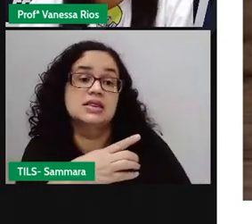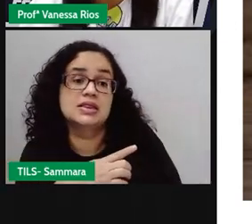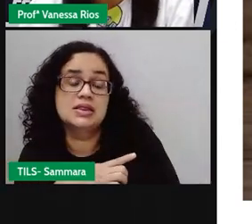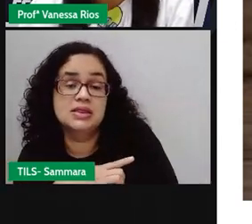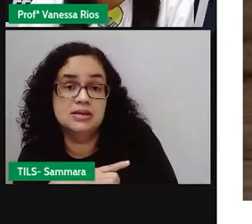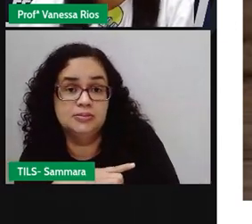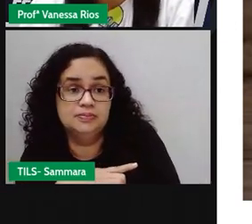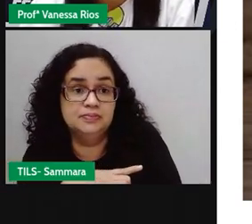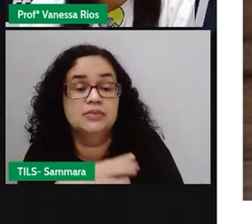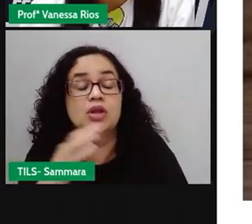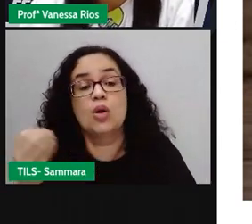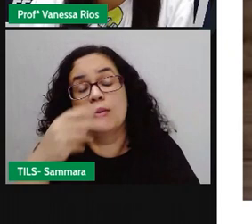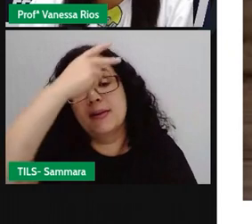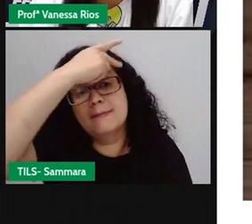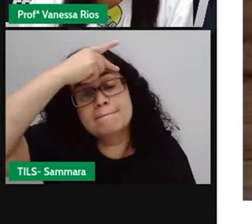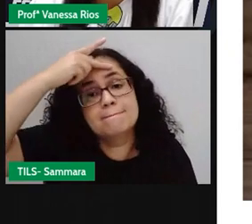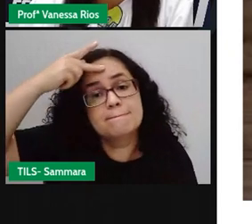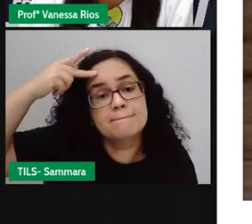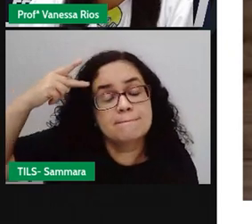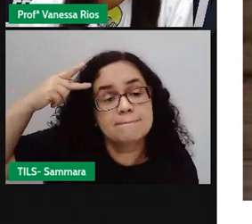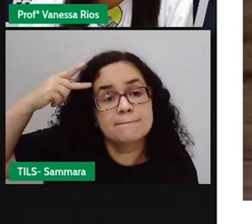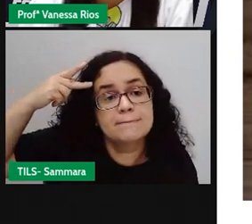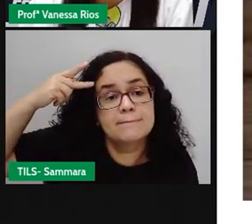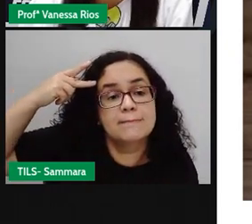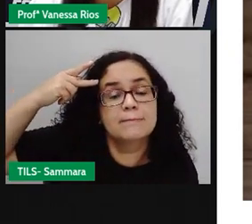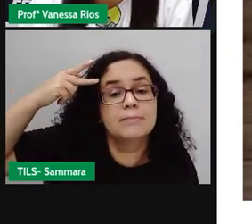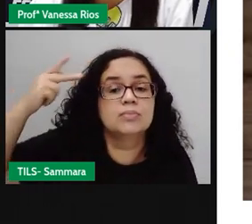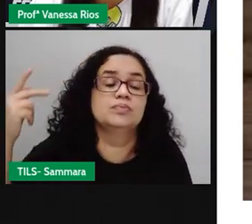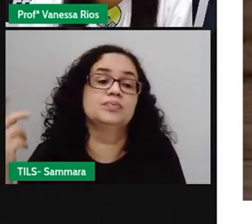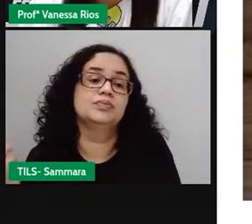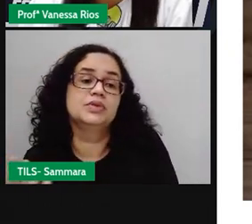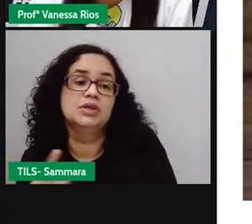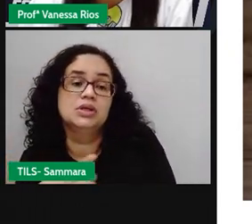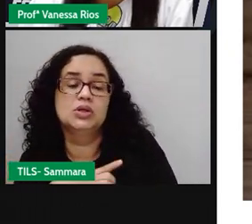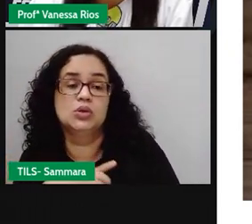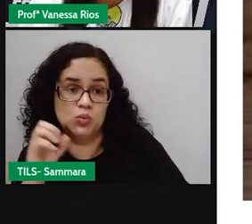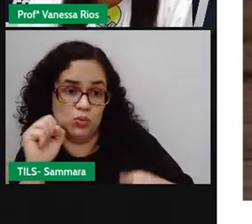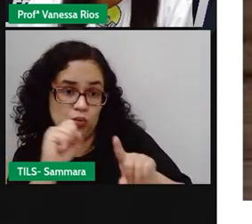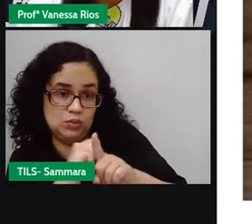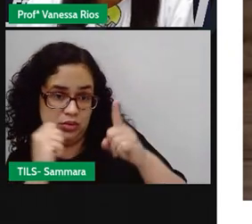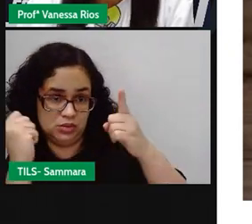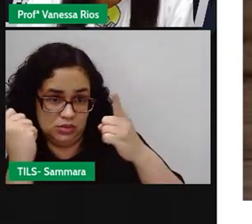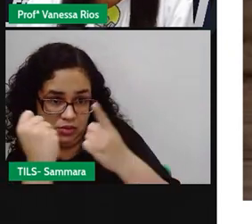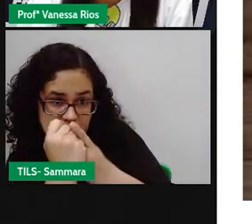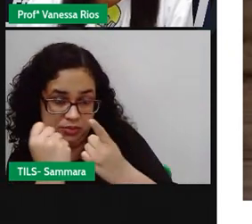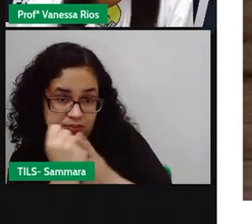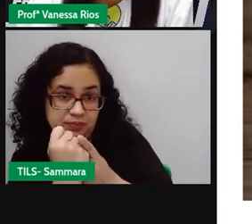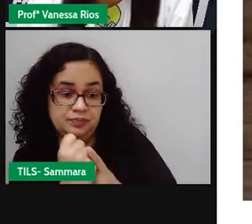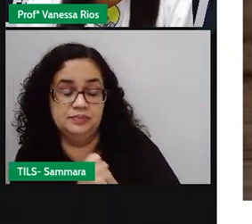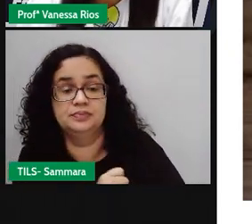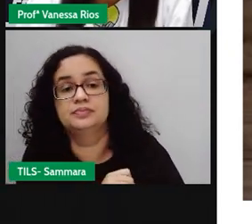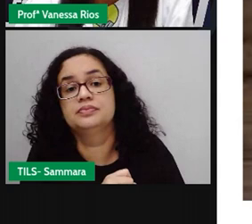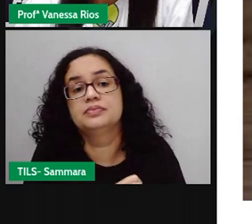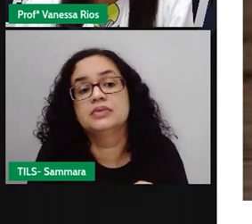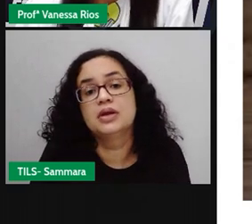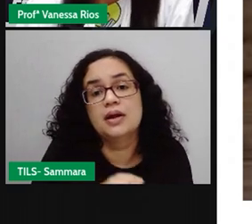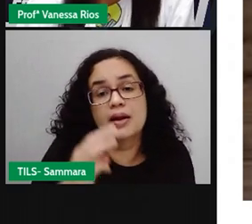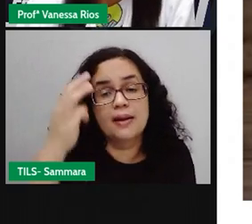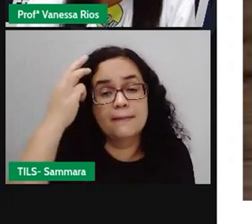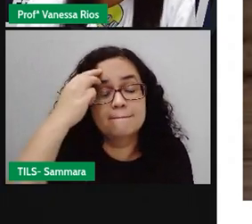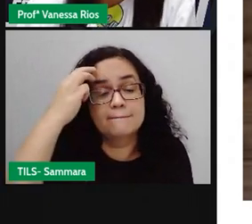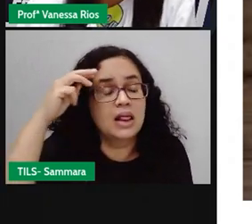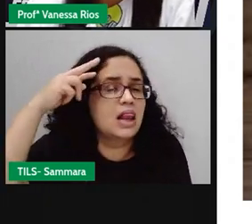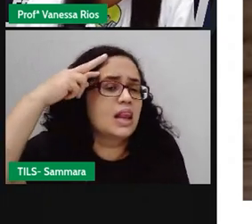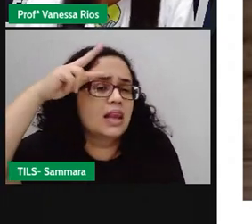gente é, como indivíduo, como cidadão, pertencente a uma sociedade. Então, as memórias, as